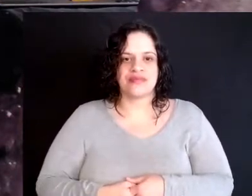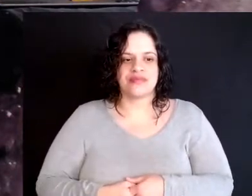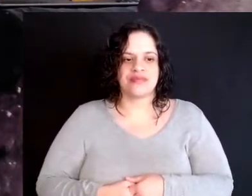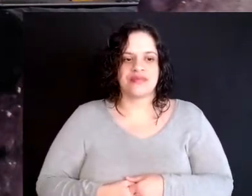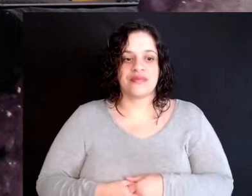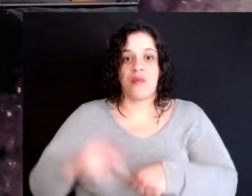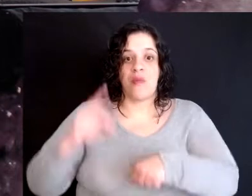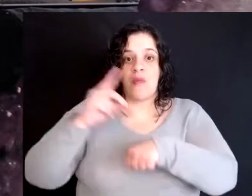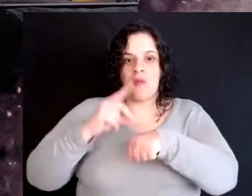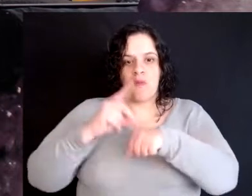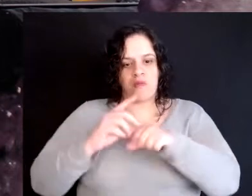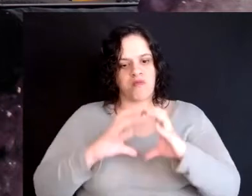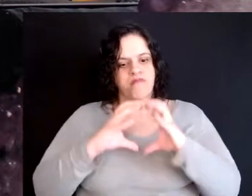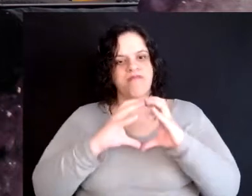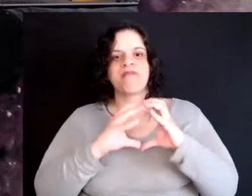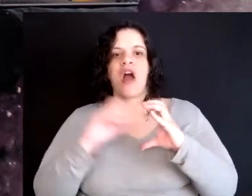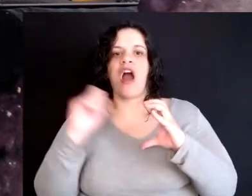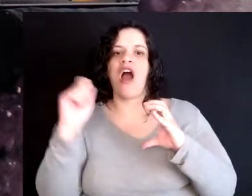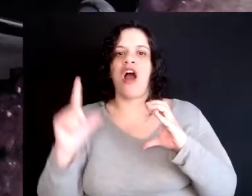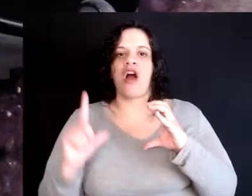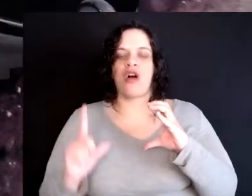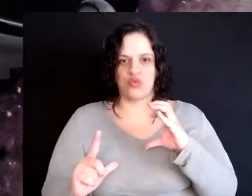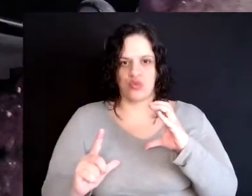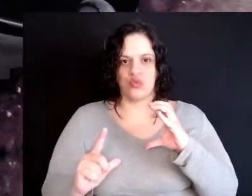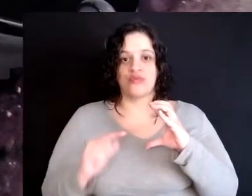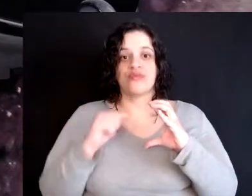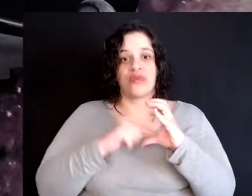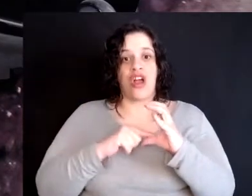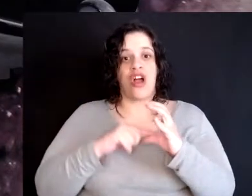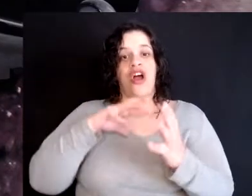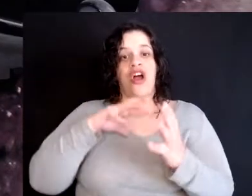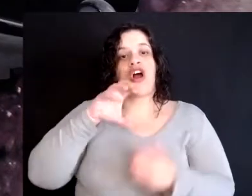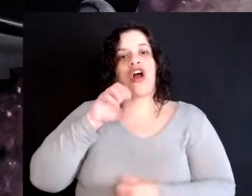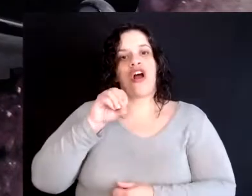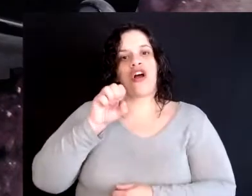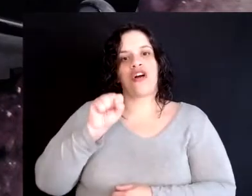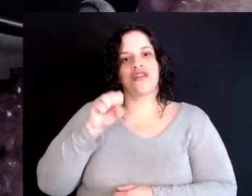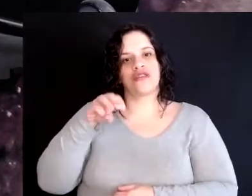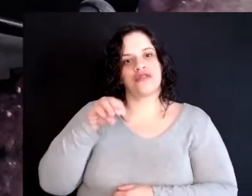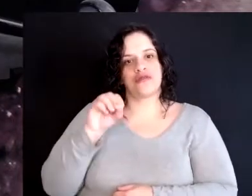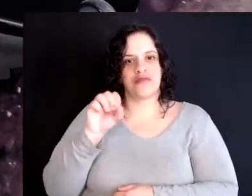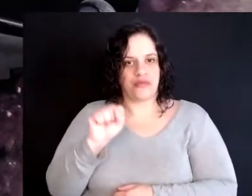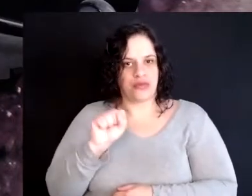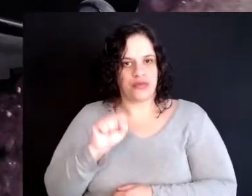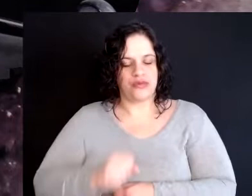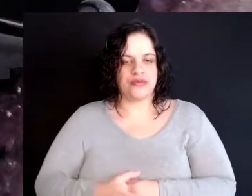a grande pedra azul no cosmos.